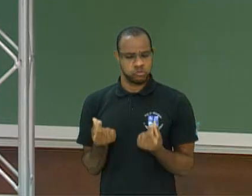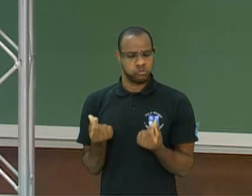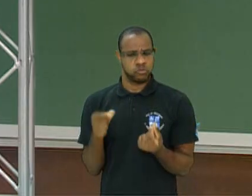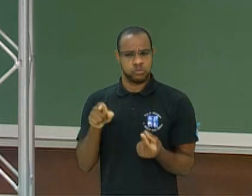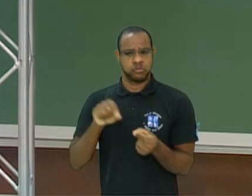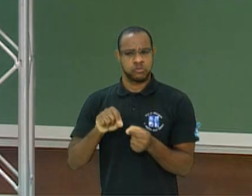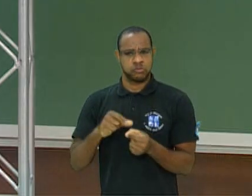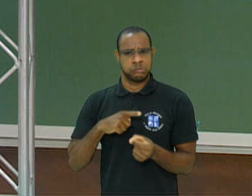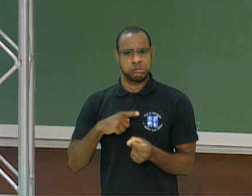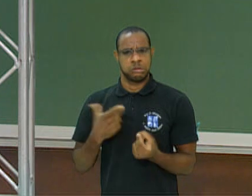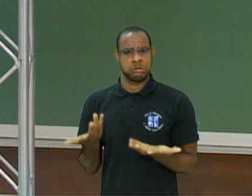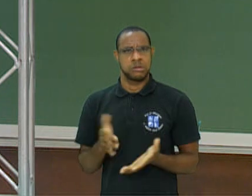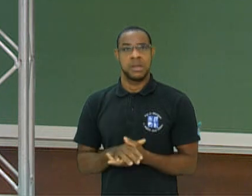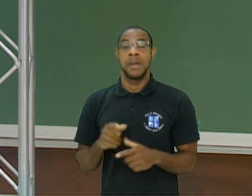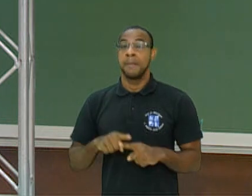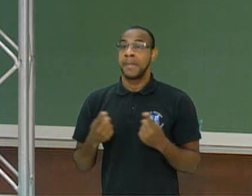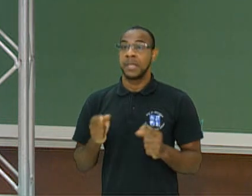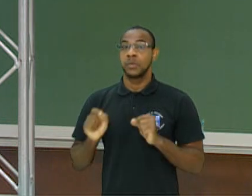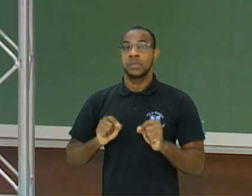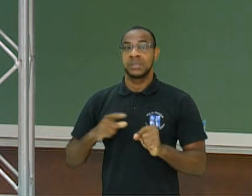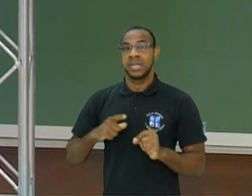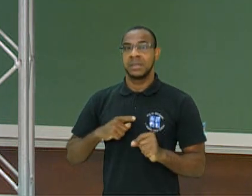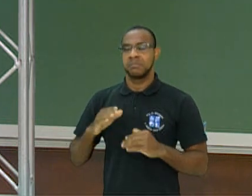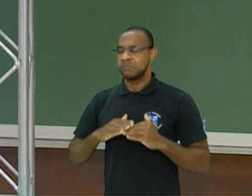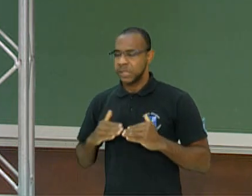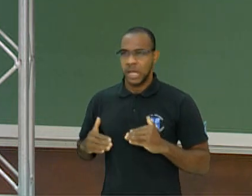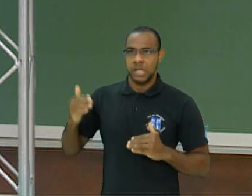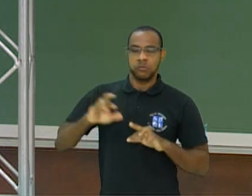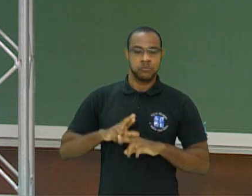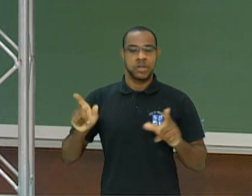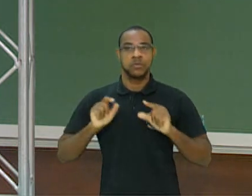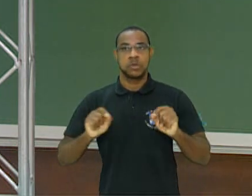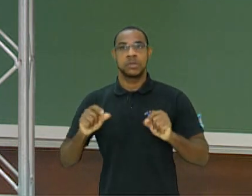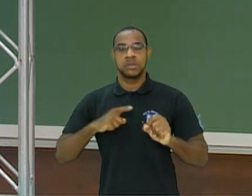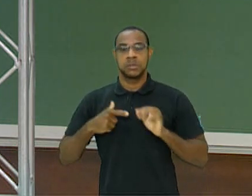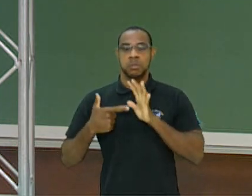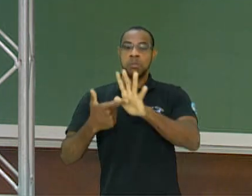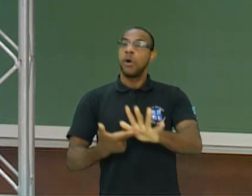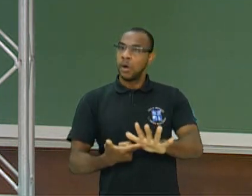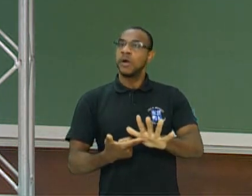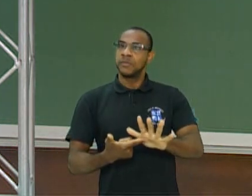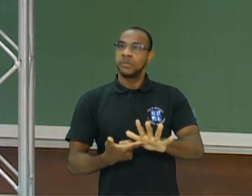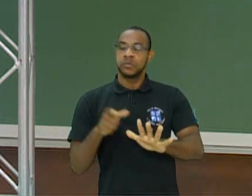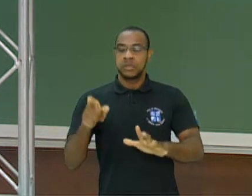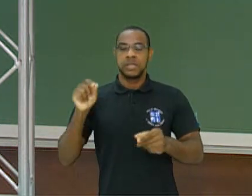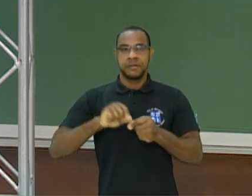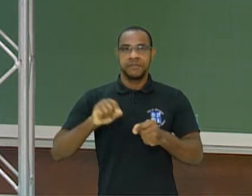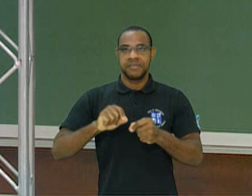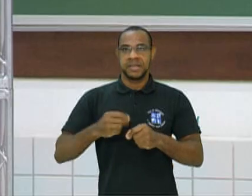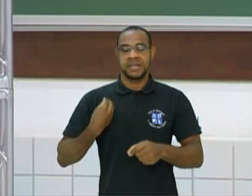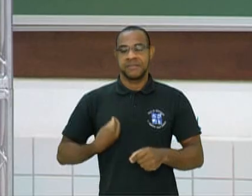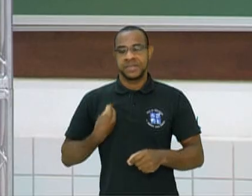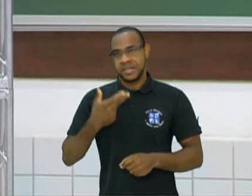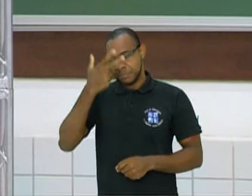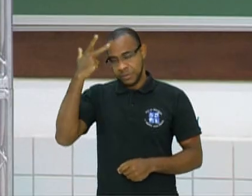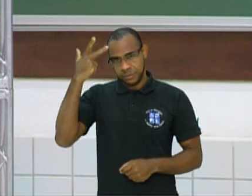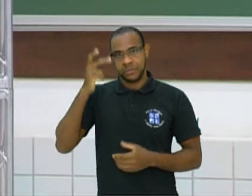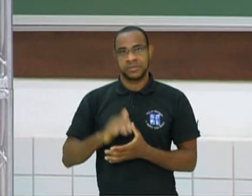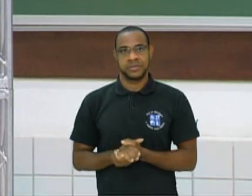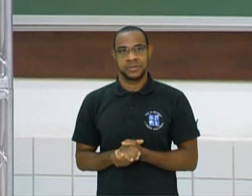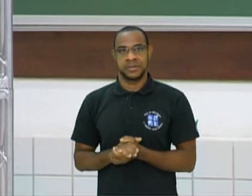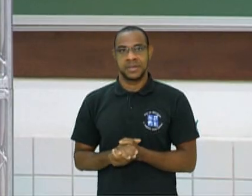você faz, né? Mas está muito mais na diferença que você causa ou que você faz na vida das pessoas.